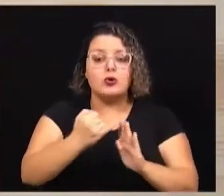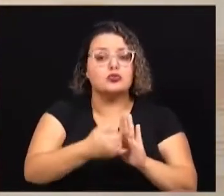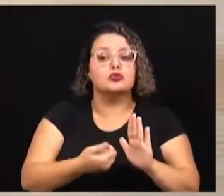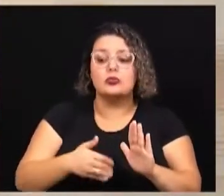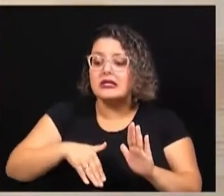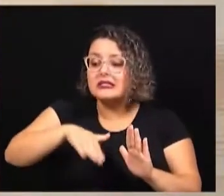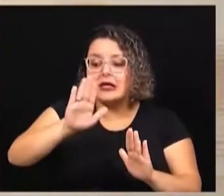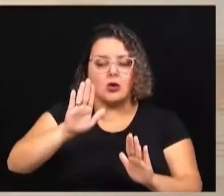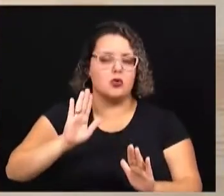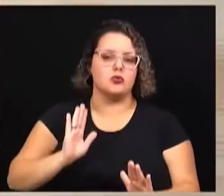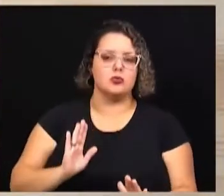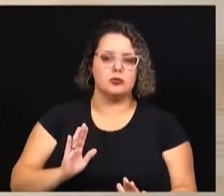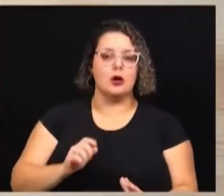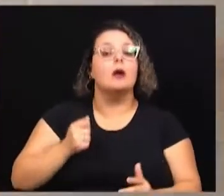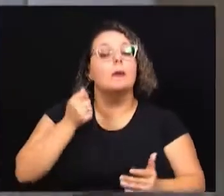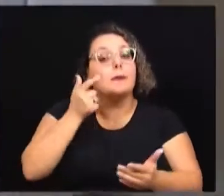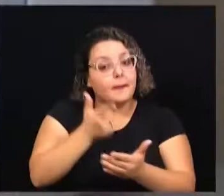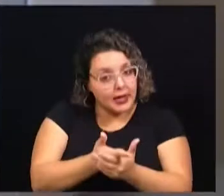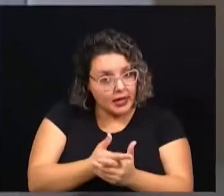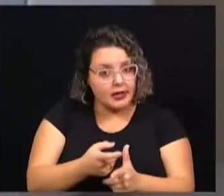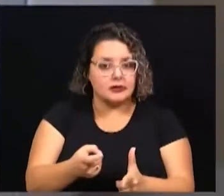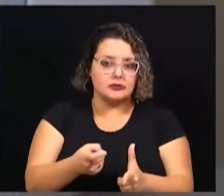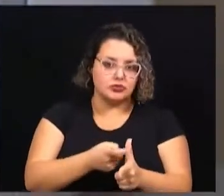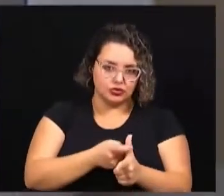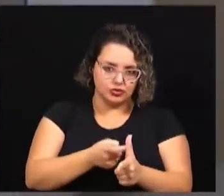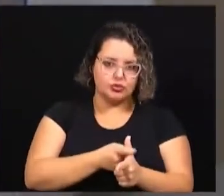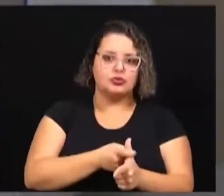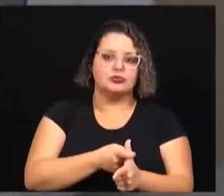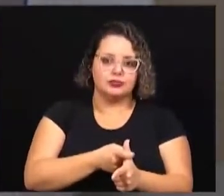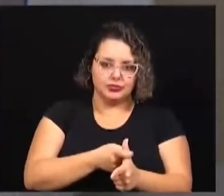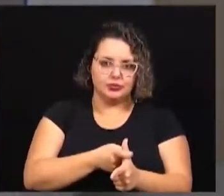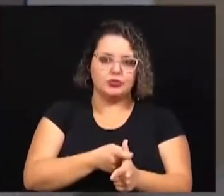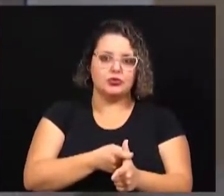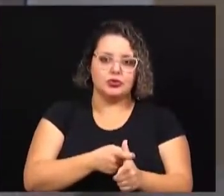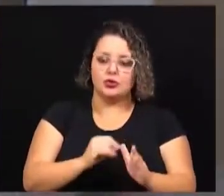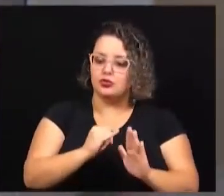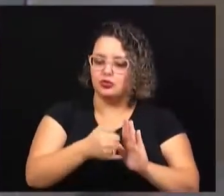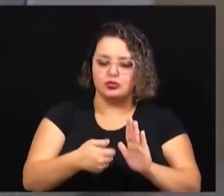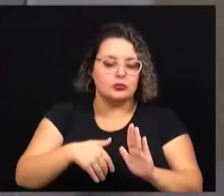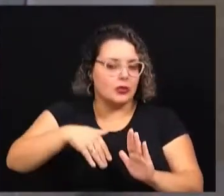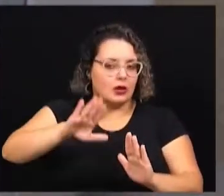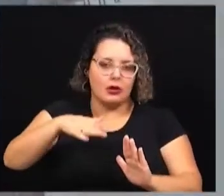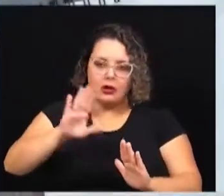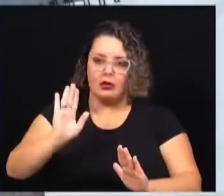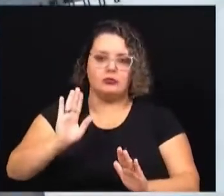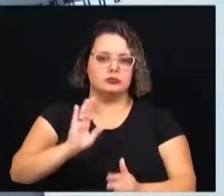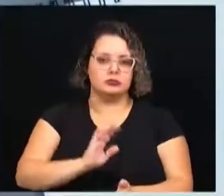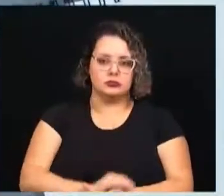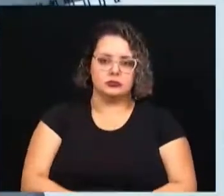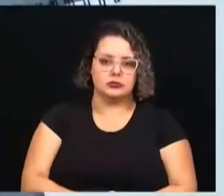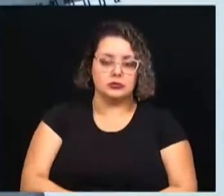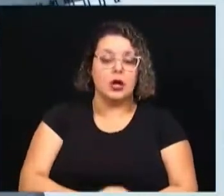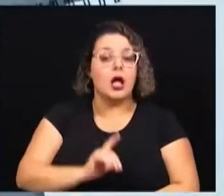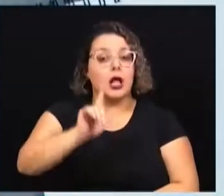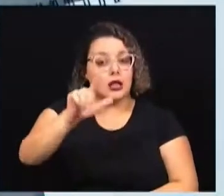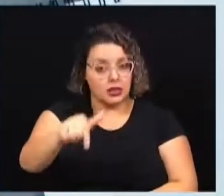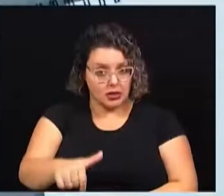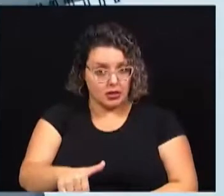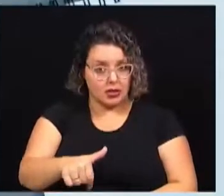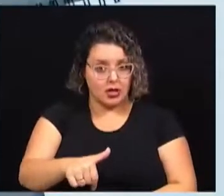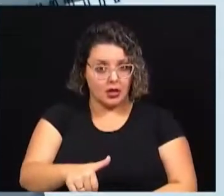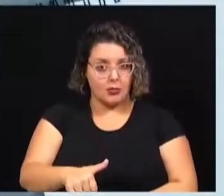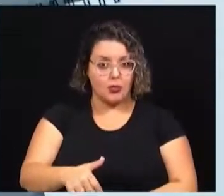juros mais altos. Então, paga primeiro aquelas dívidas que está pagando juros mais altos.